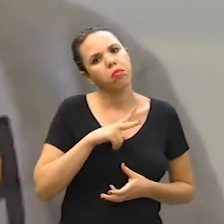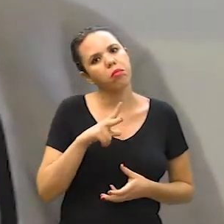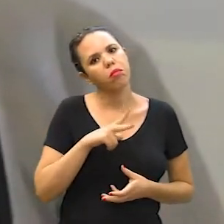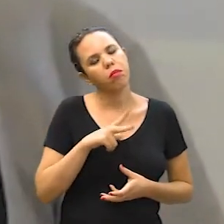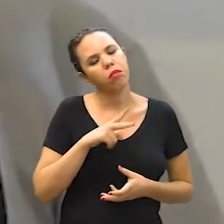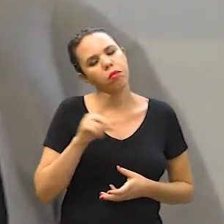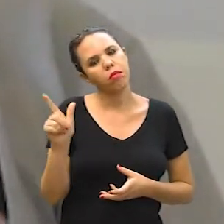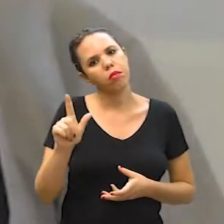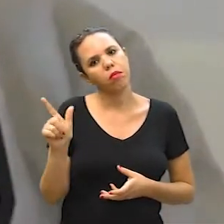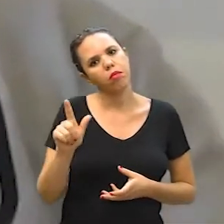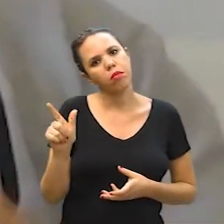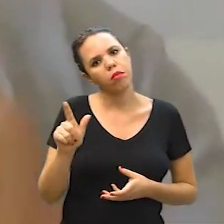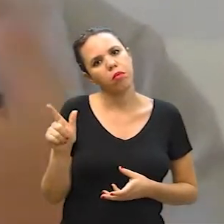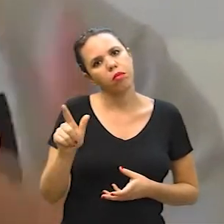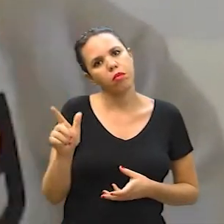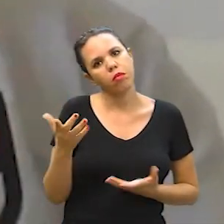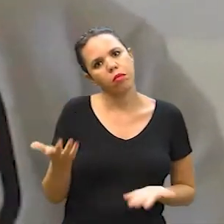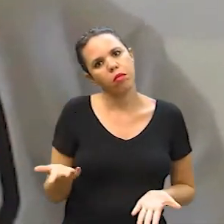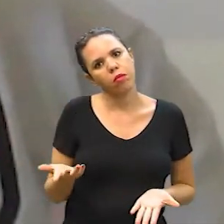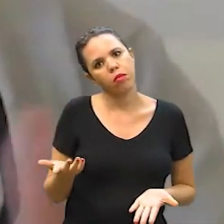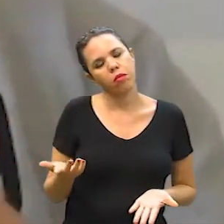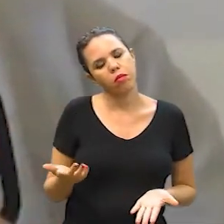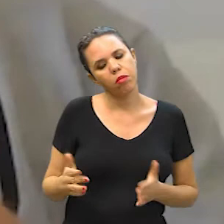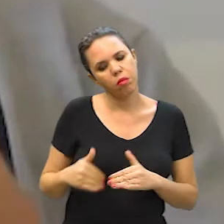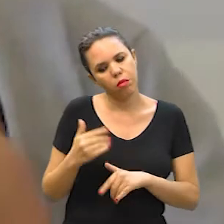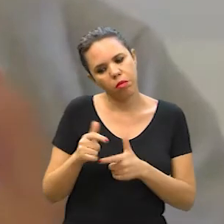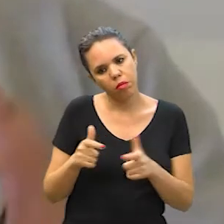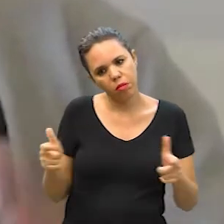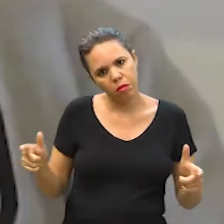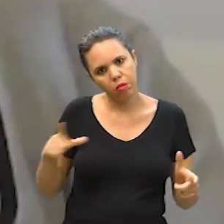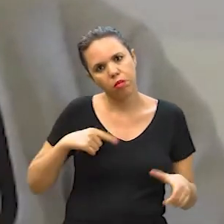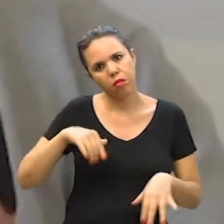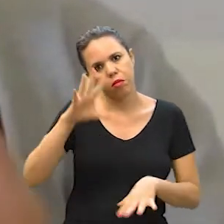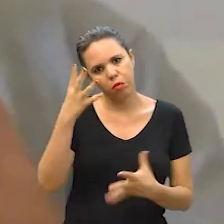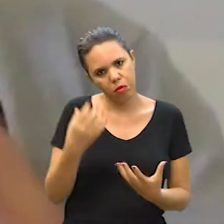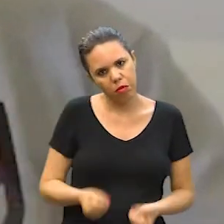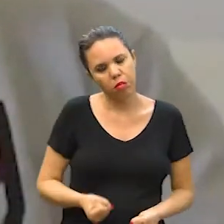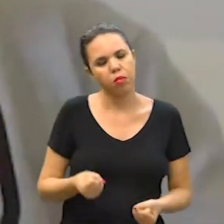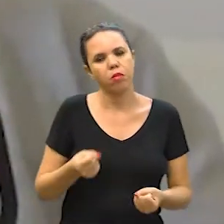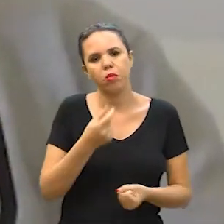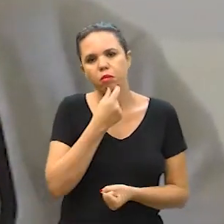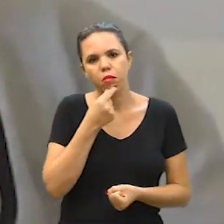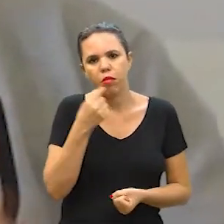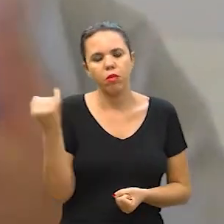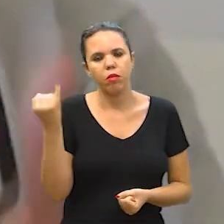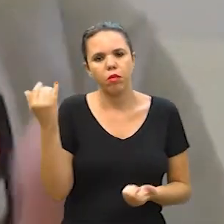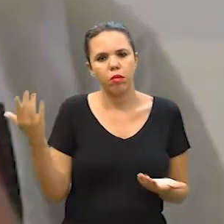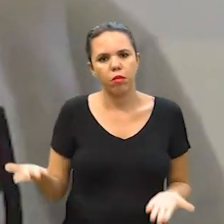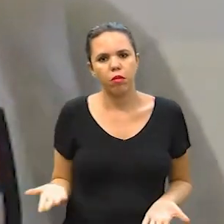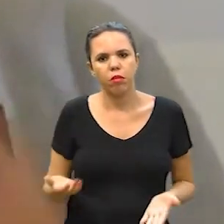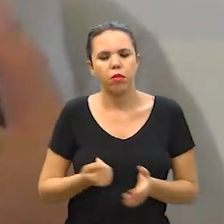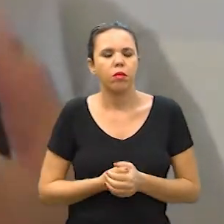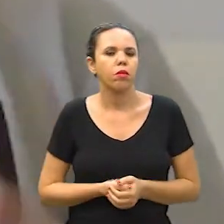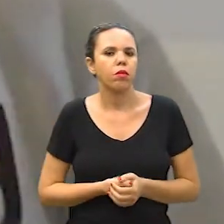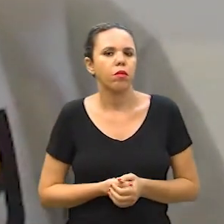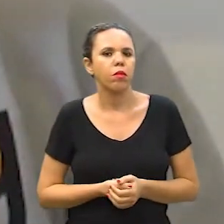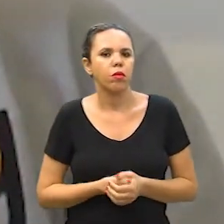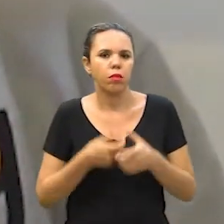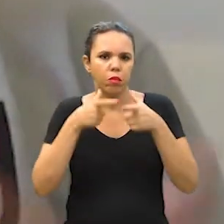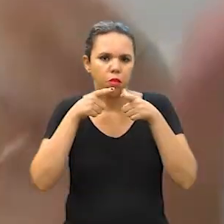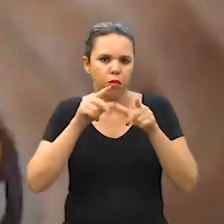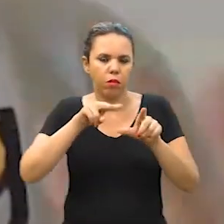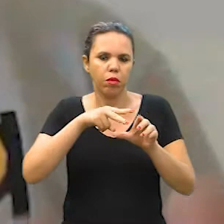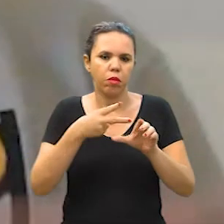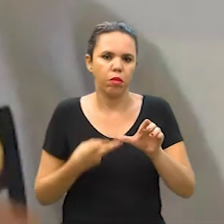privada, obviamente, ela cada vez mais tem percebido a importância, inclusive, do